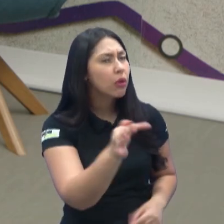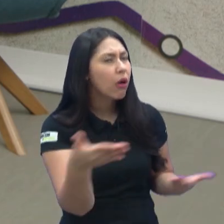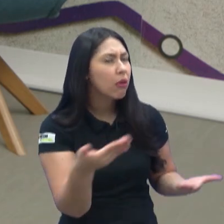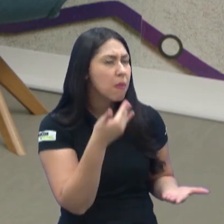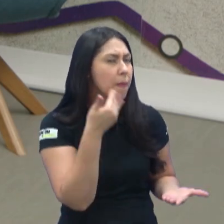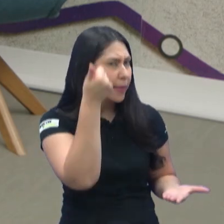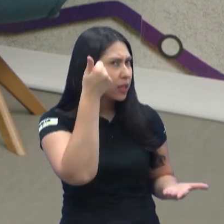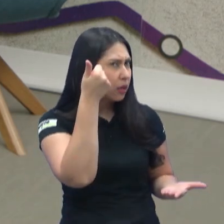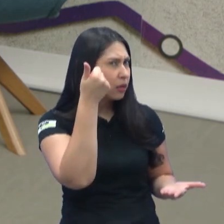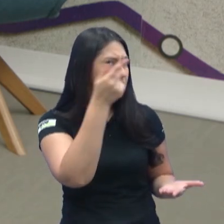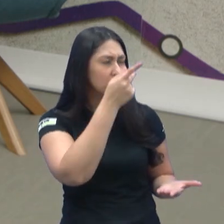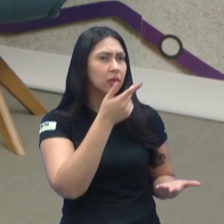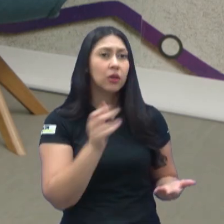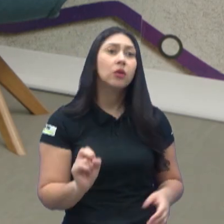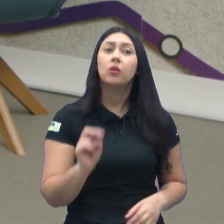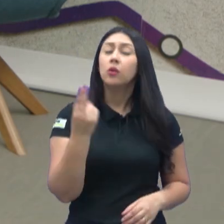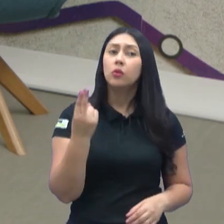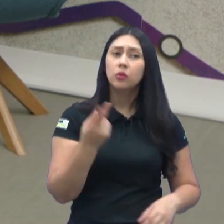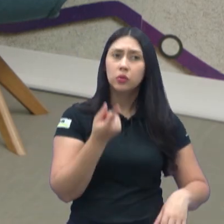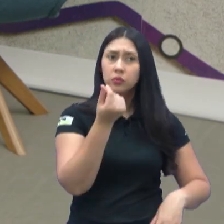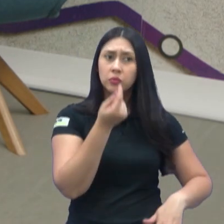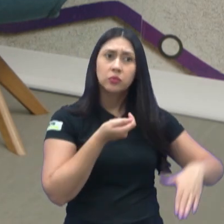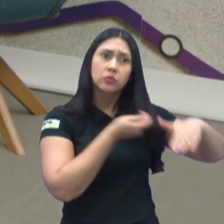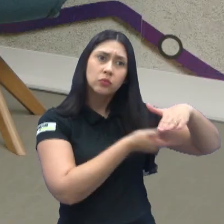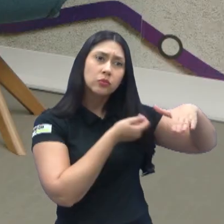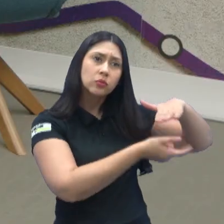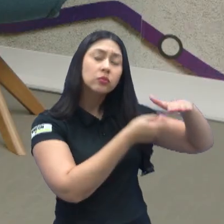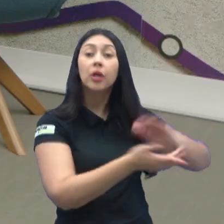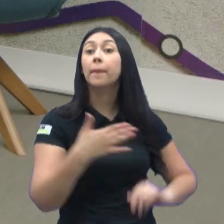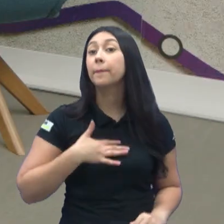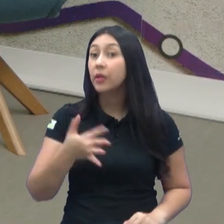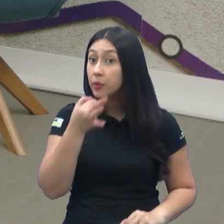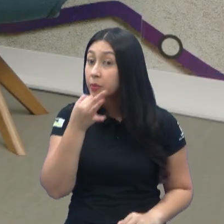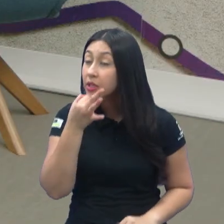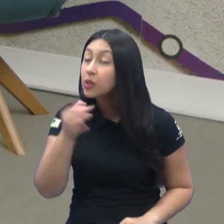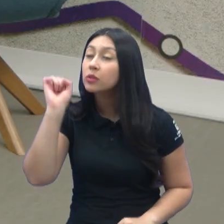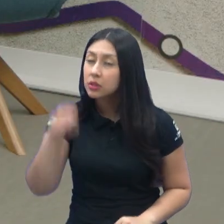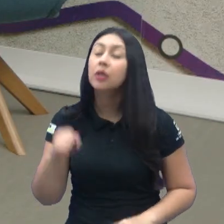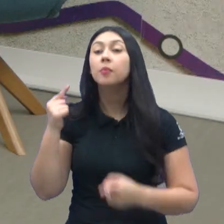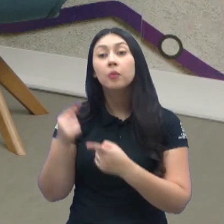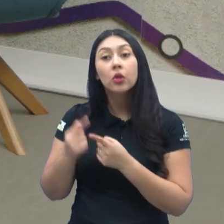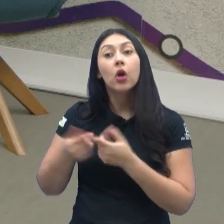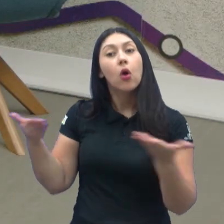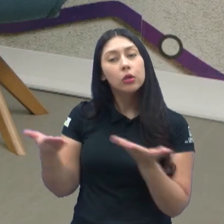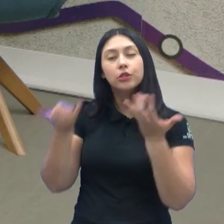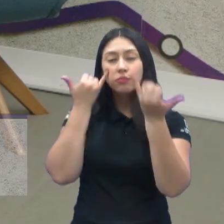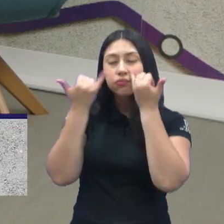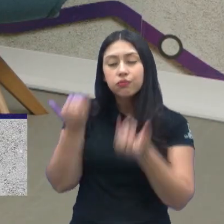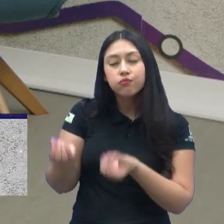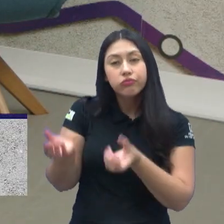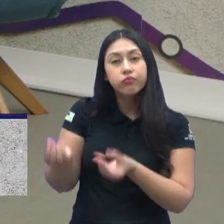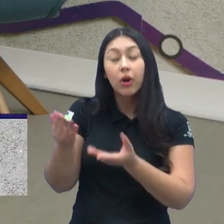vai se aposentar ou com contribuições, previdência? Eu acredito, Rafa, porque por conta da informação. Mesmo que a